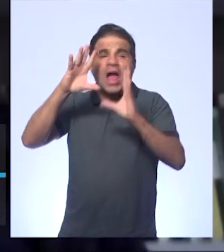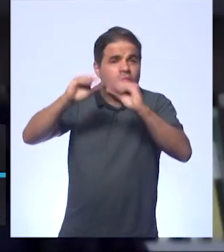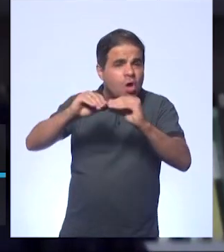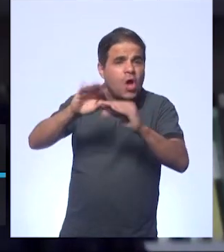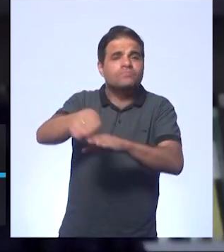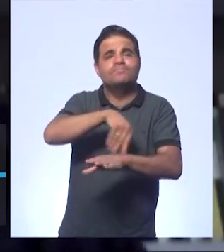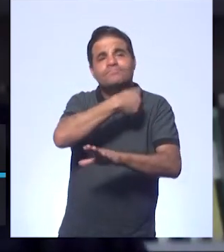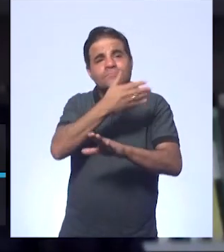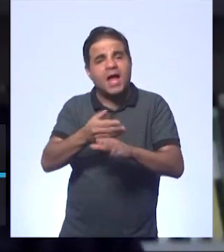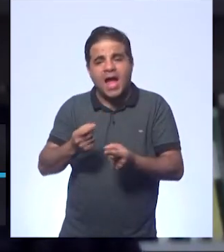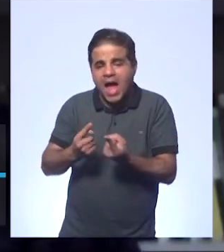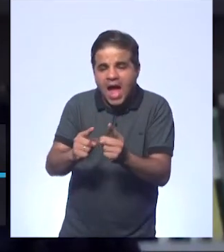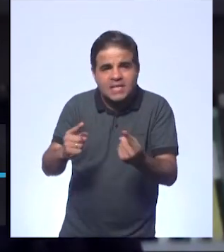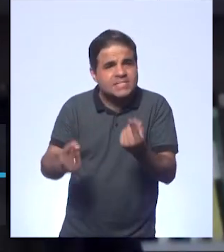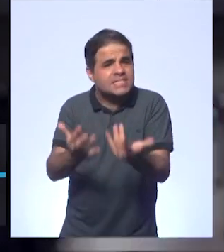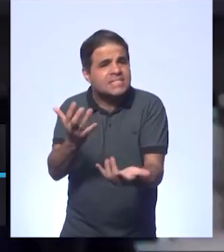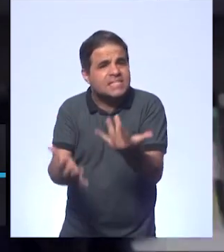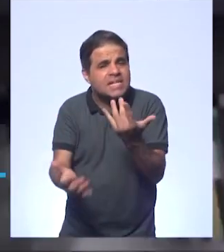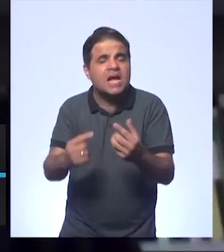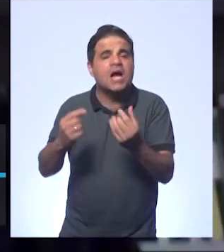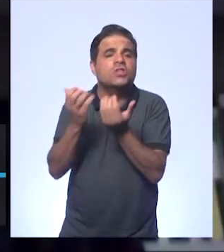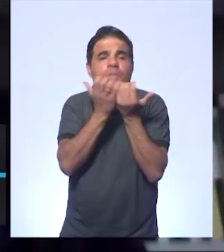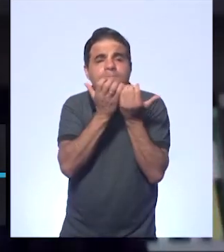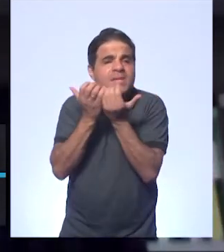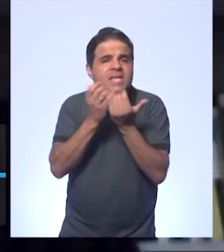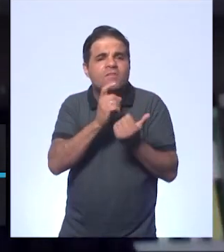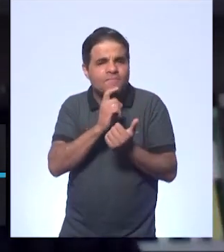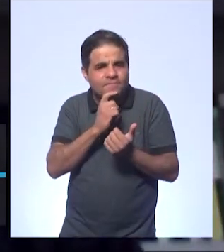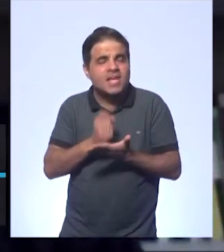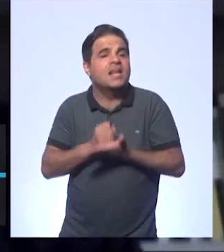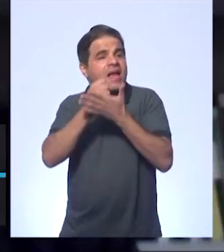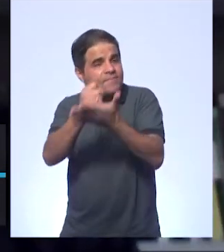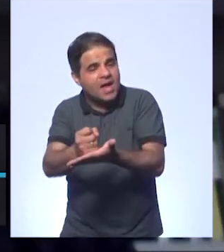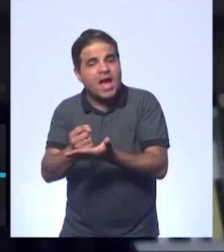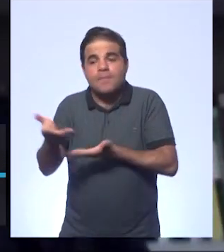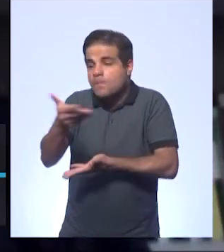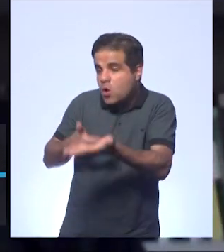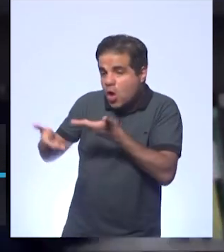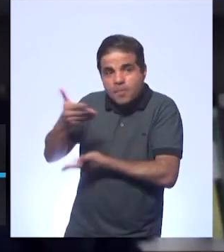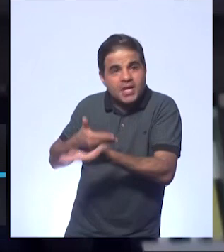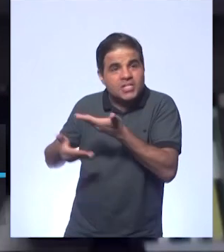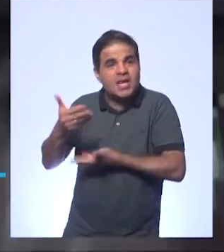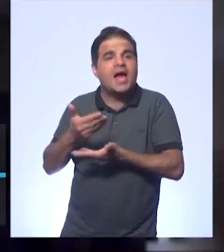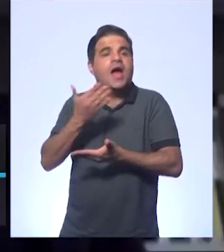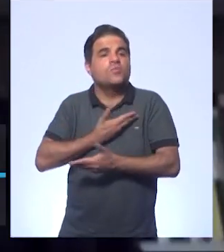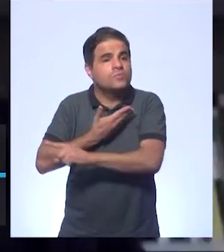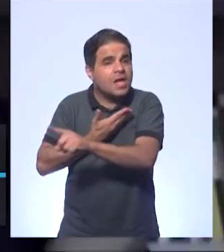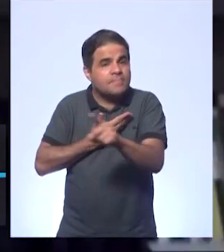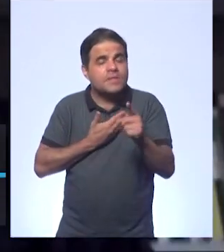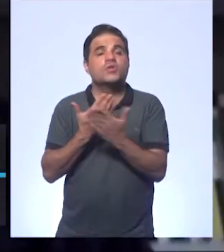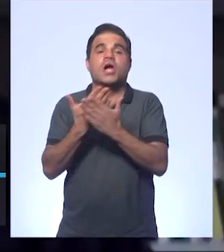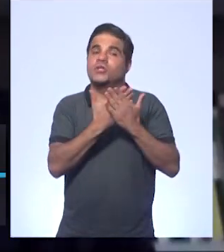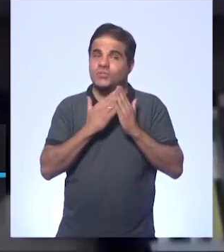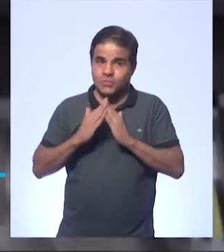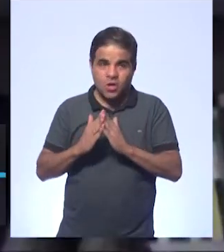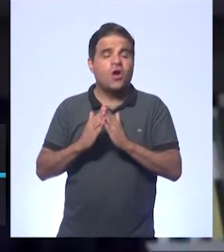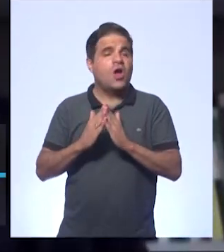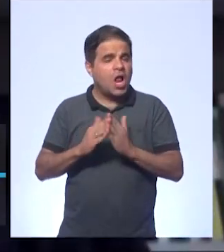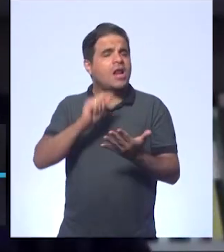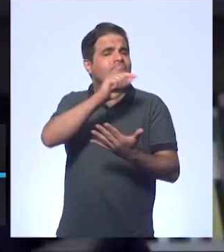noite assando um milho verde como lanche para compartilhar com os amigos na escola. Então,